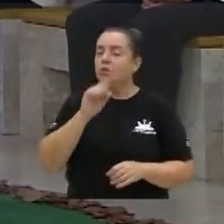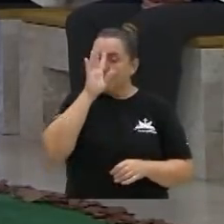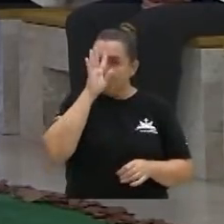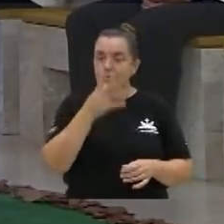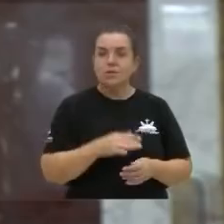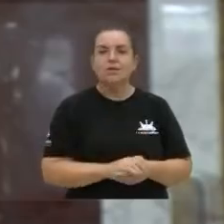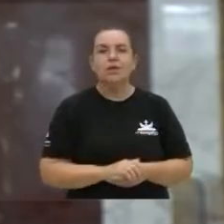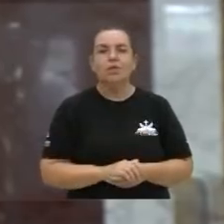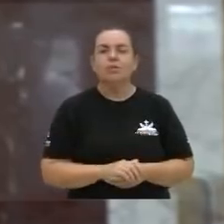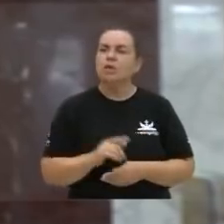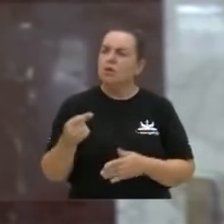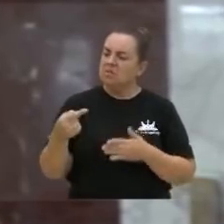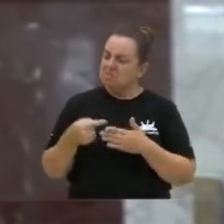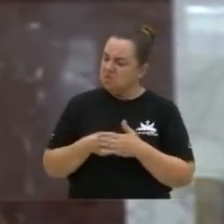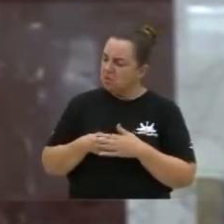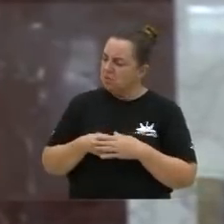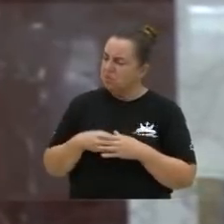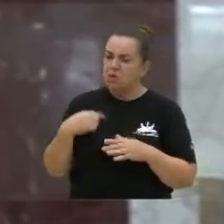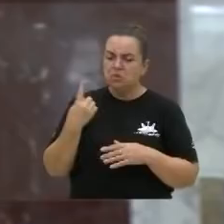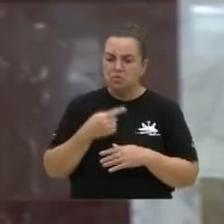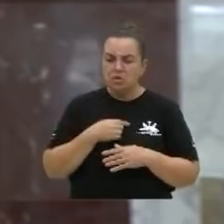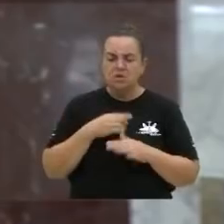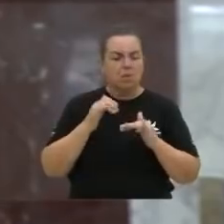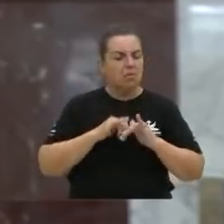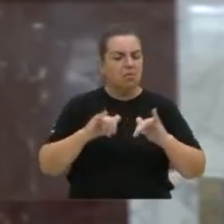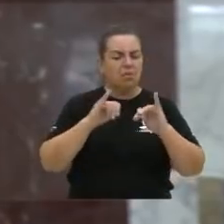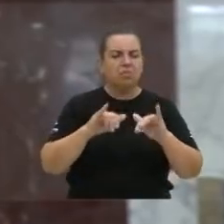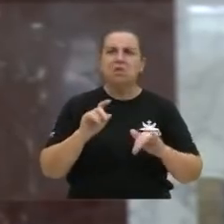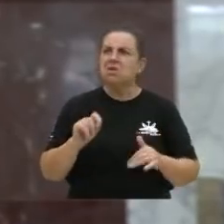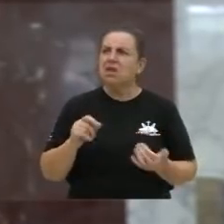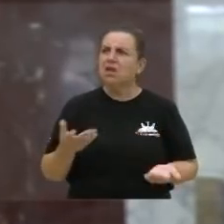eles se perguntam: a quem vamos pregar?